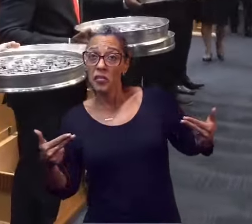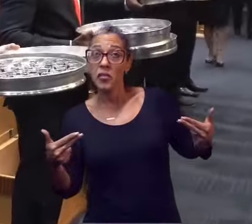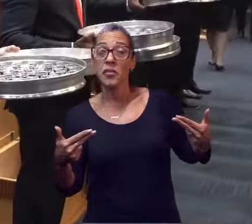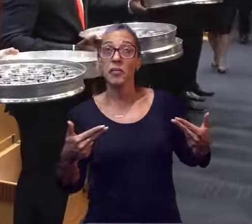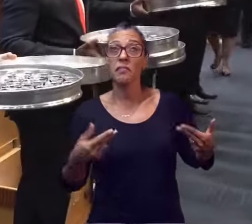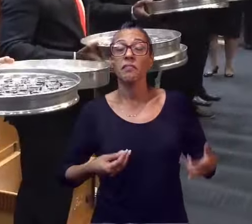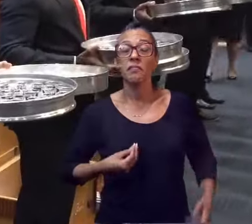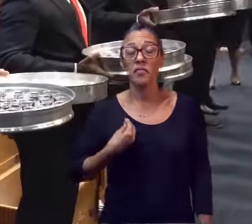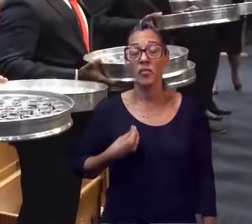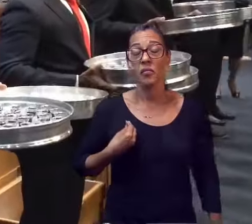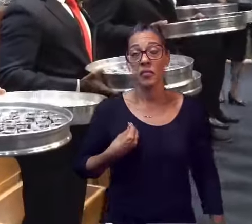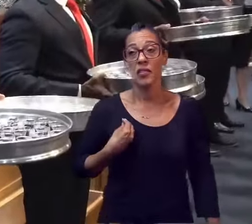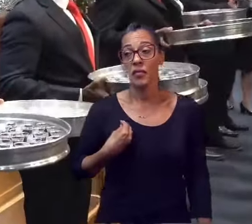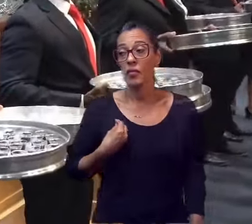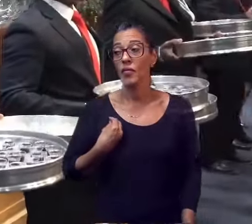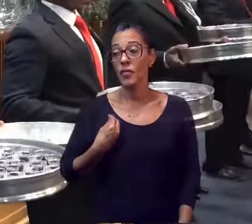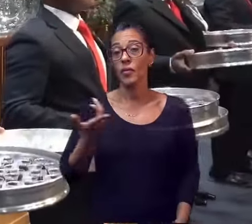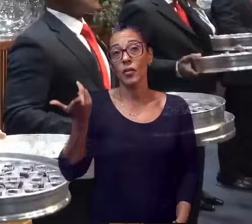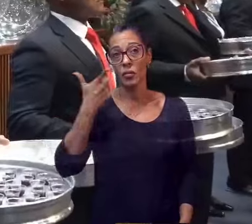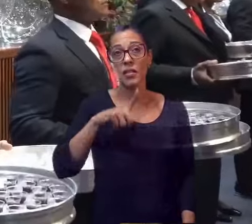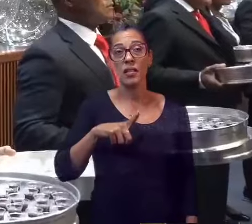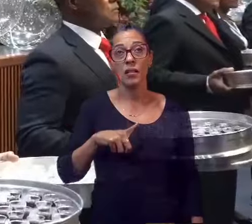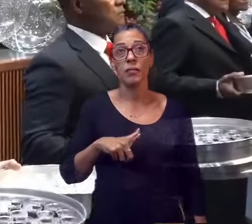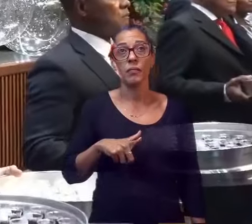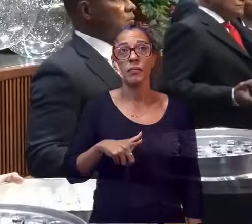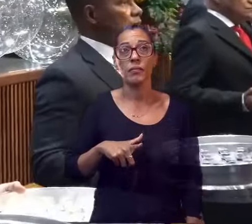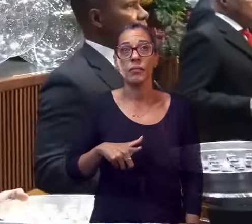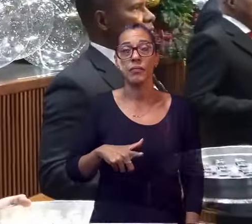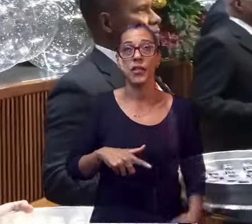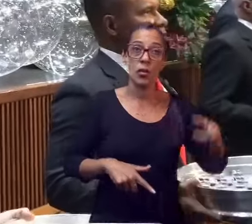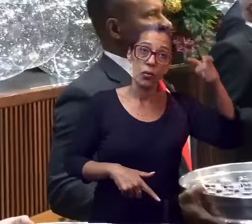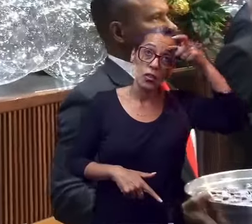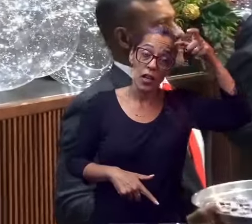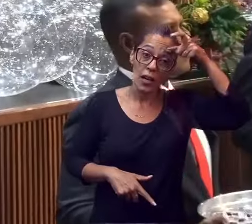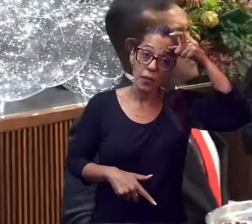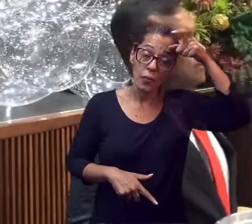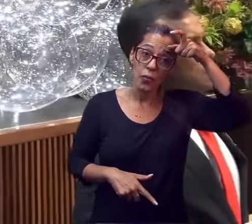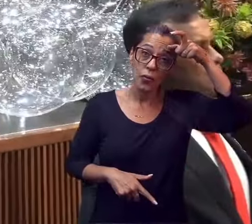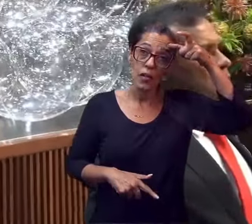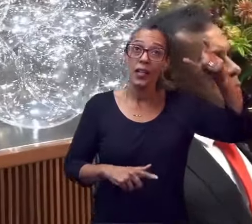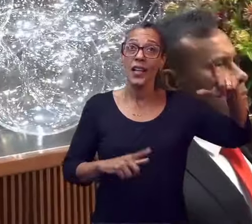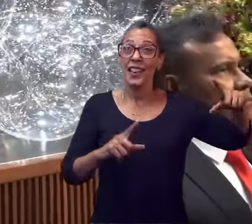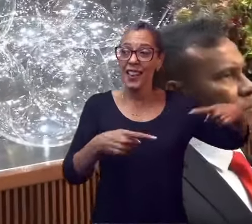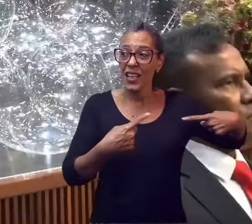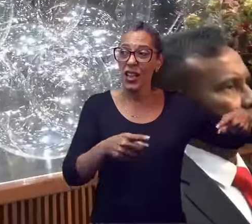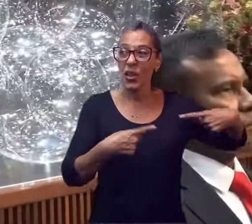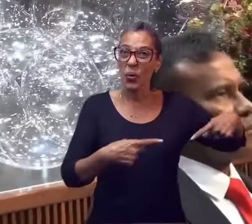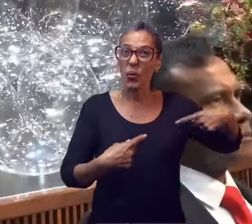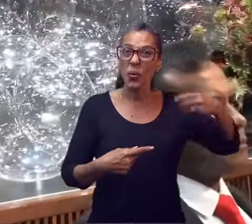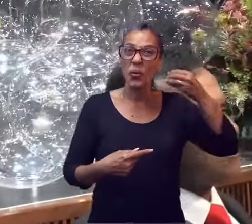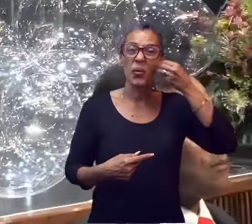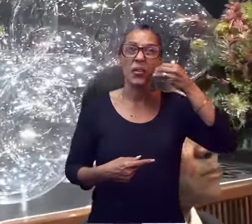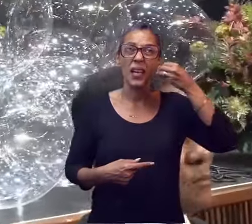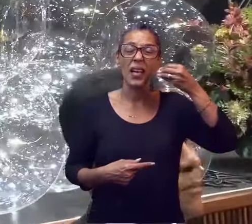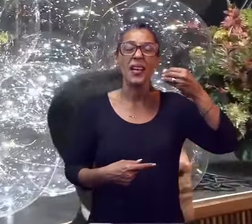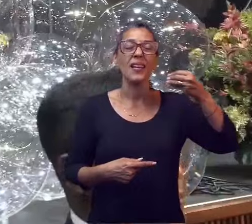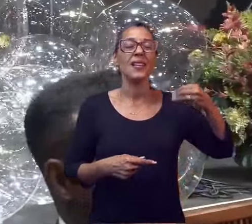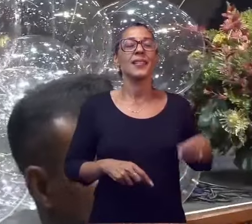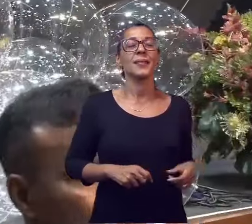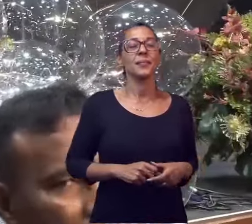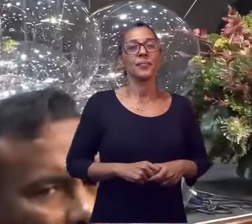diabo tentou envergonhá-los o diabo tentou debochar mas